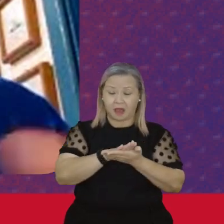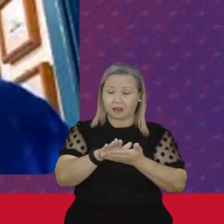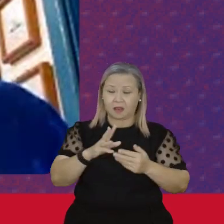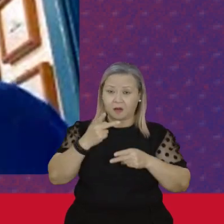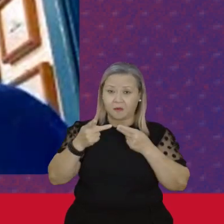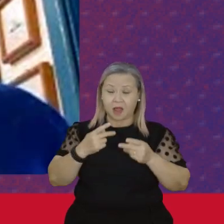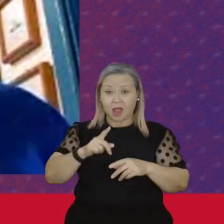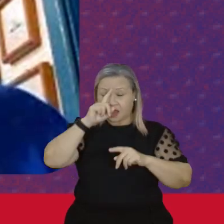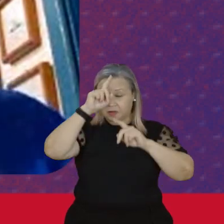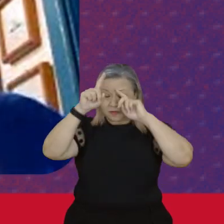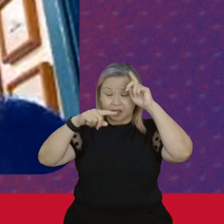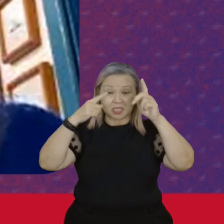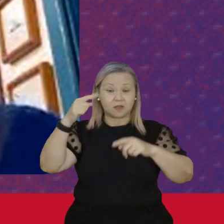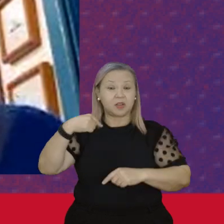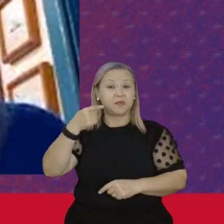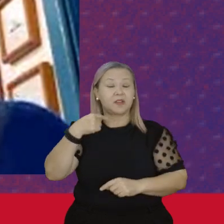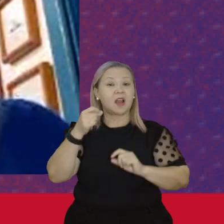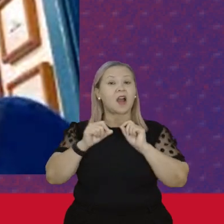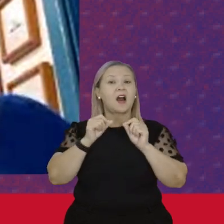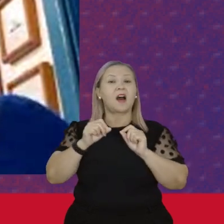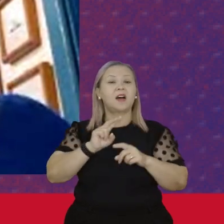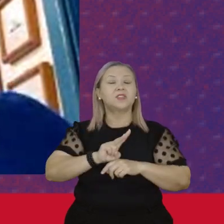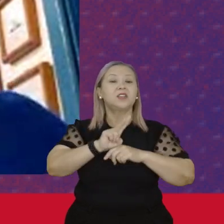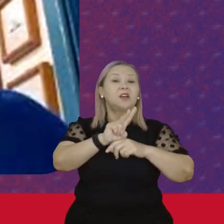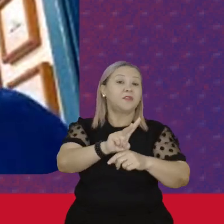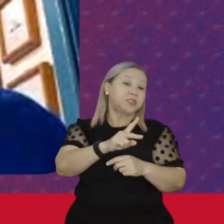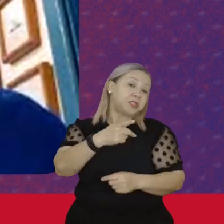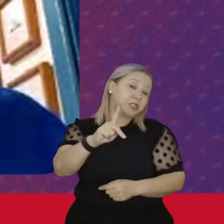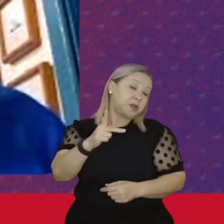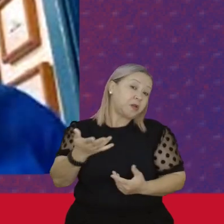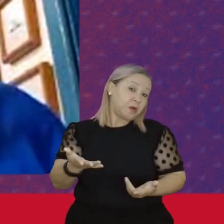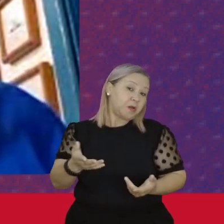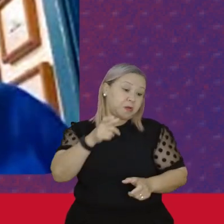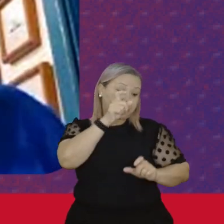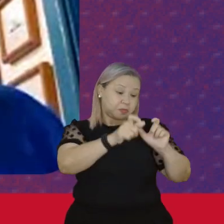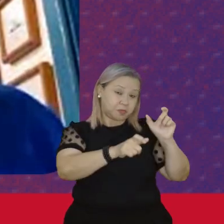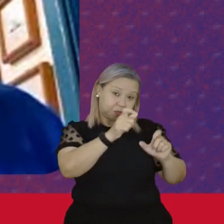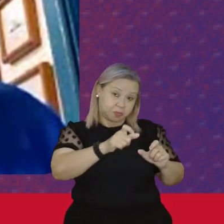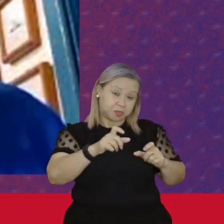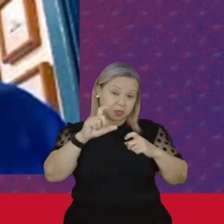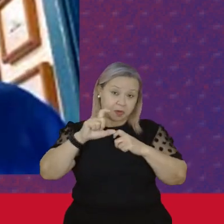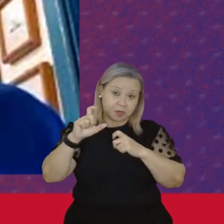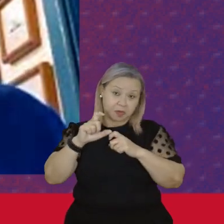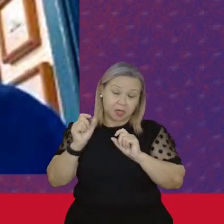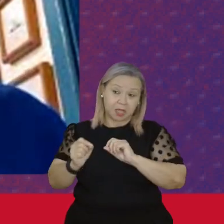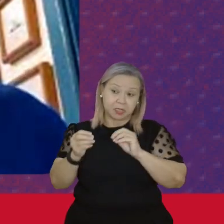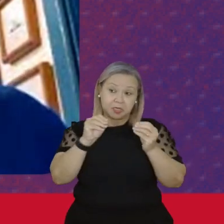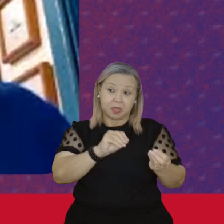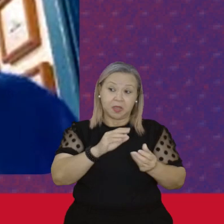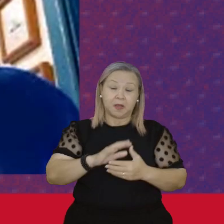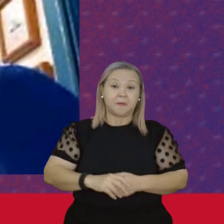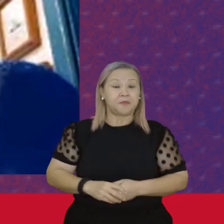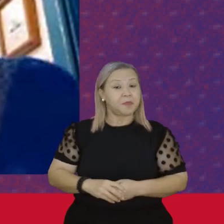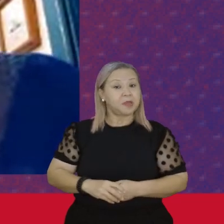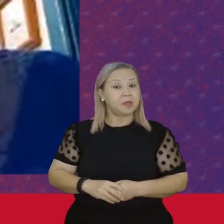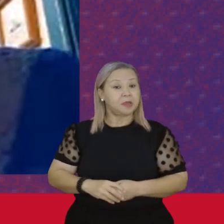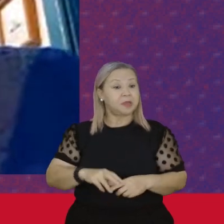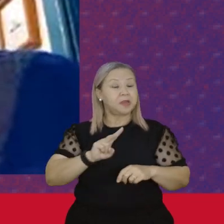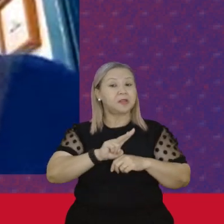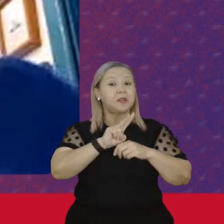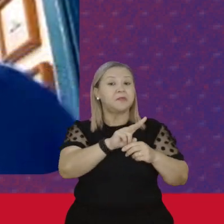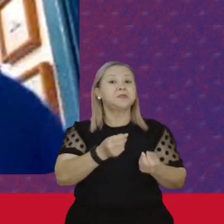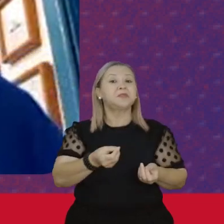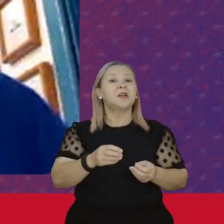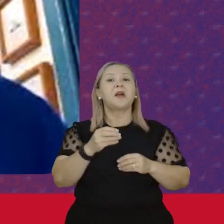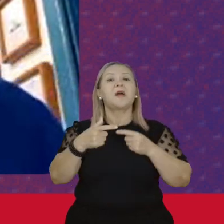de advogados que defendiam seus clientes, né? E colocavam isso em defesa da honra. E onde é que ficava a honra